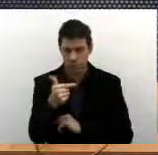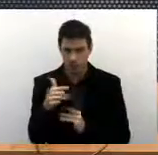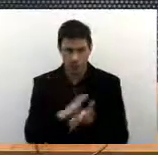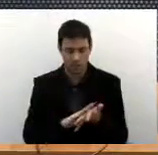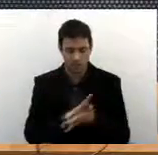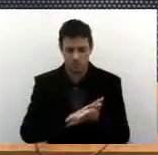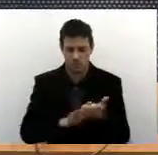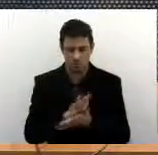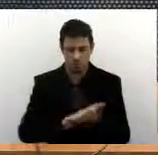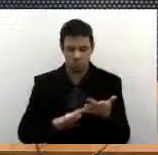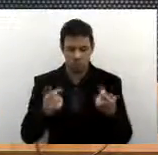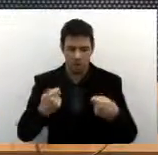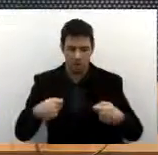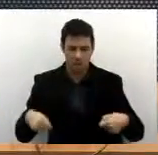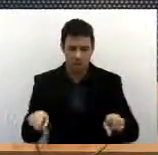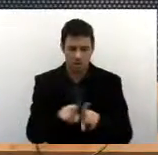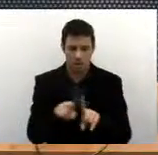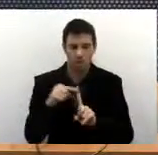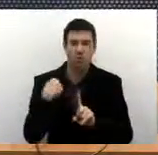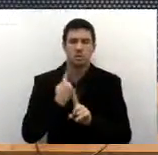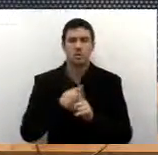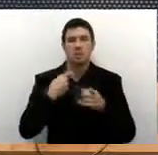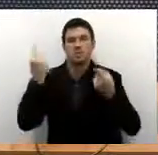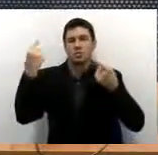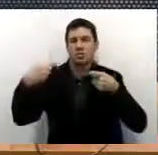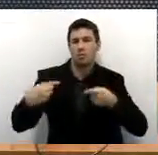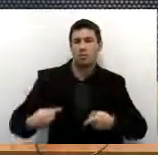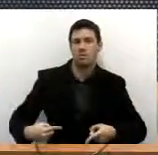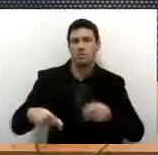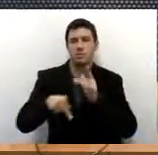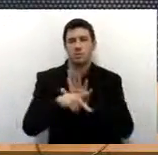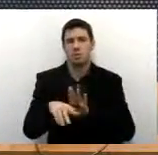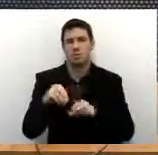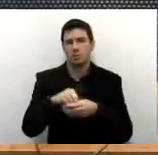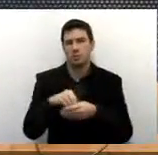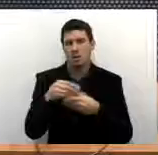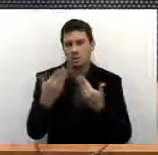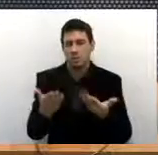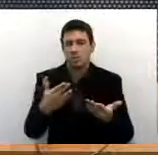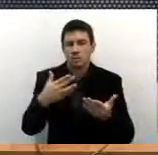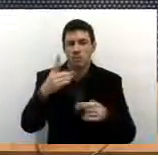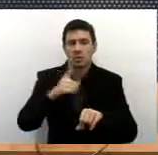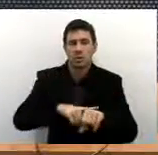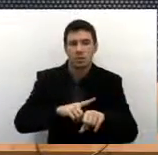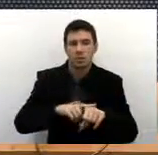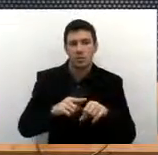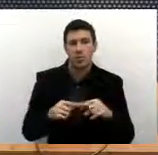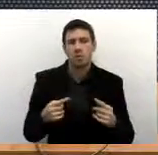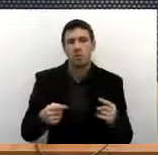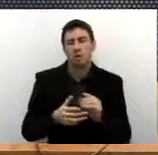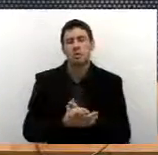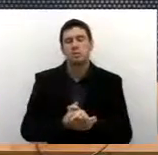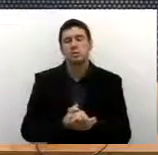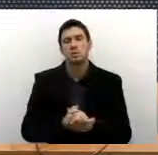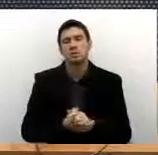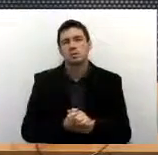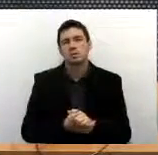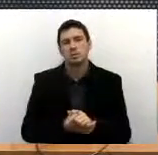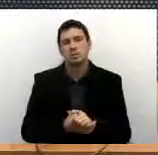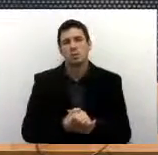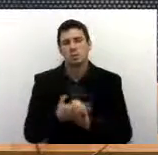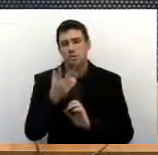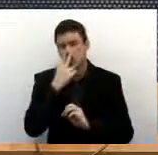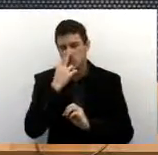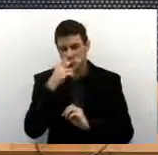necessidade de haver um conflito por causa de período, tempo, né? E eu acho que